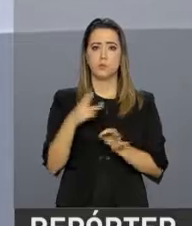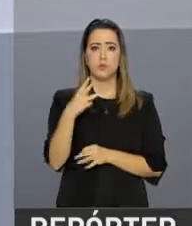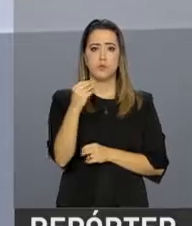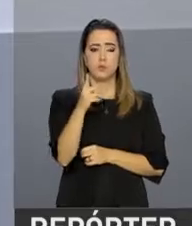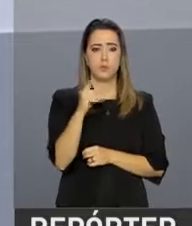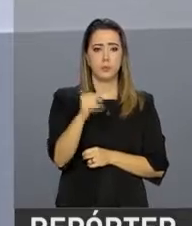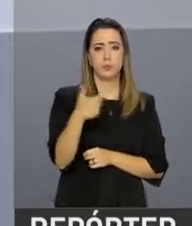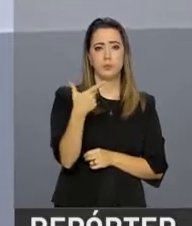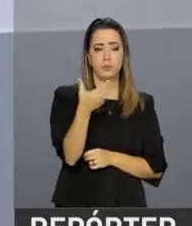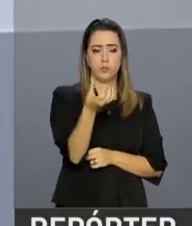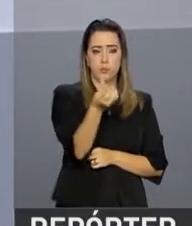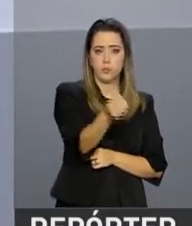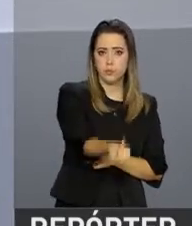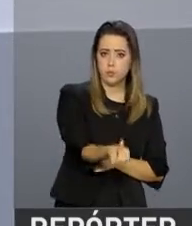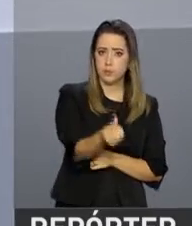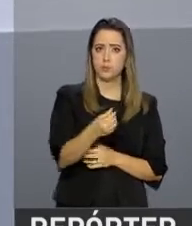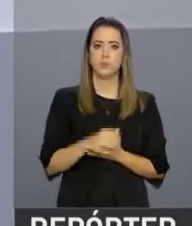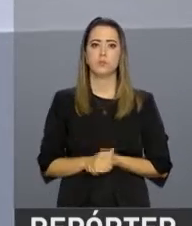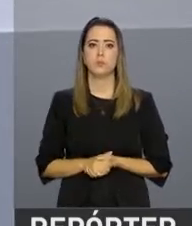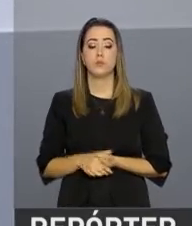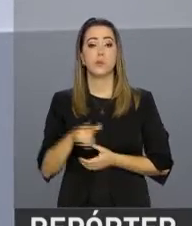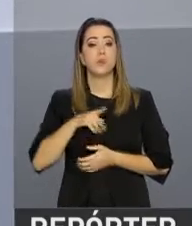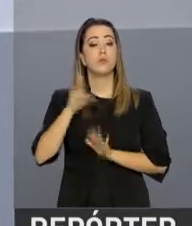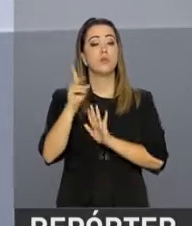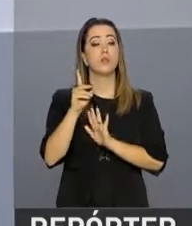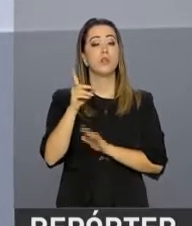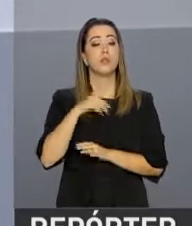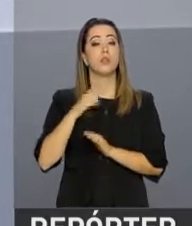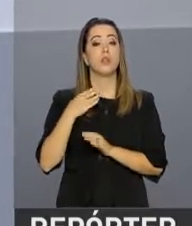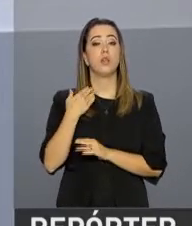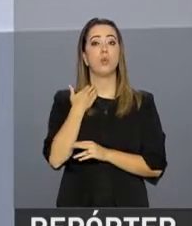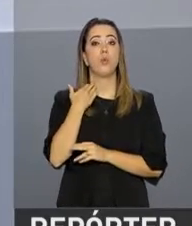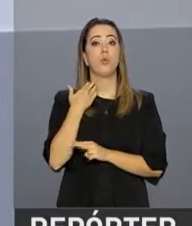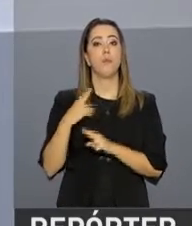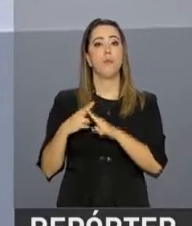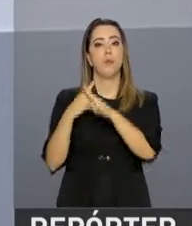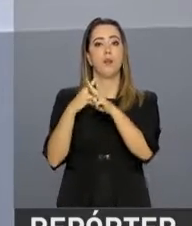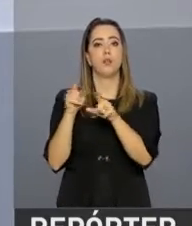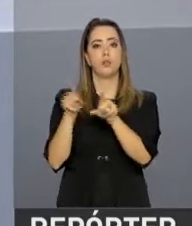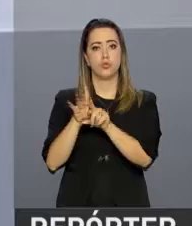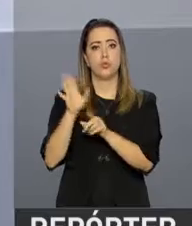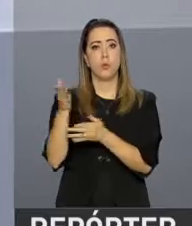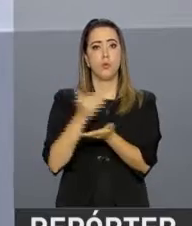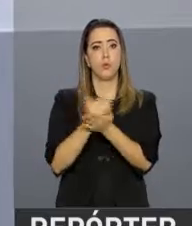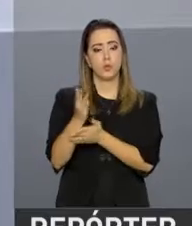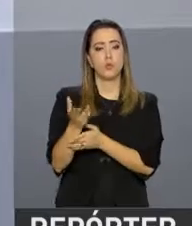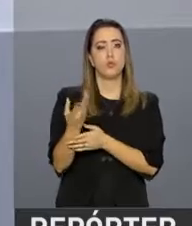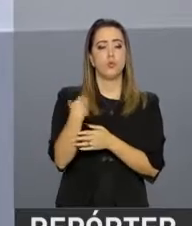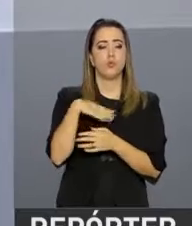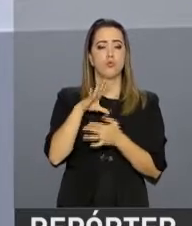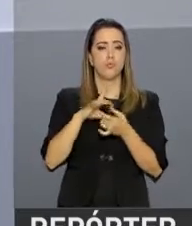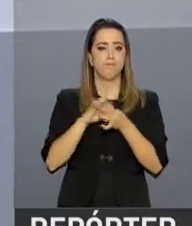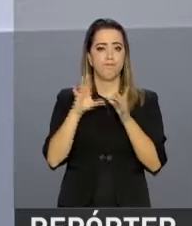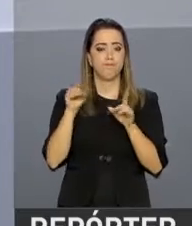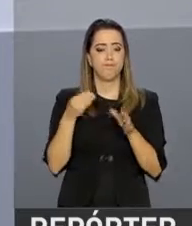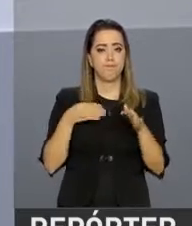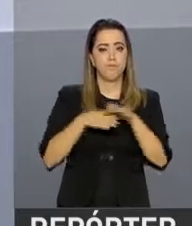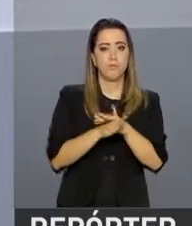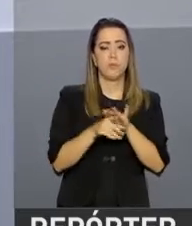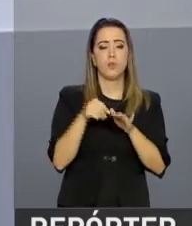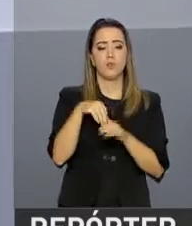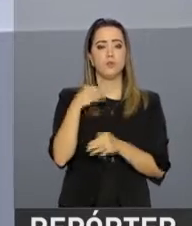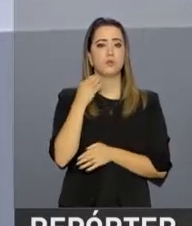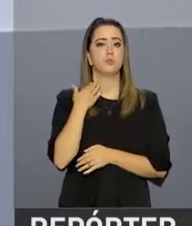pelo menos 30 dias em 2016. Quem tem conta na Caixa já começou a receber o crédito automático. Já os trabalhadores